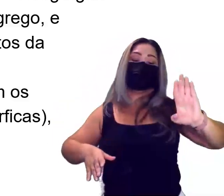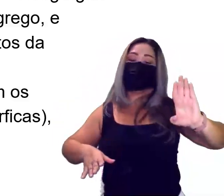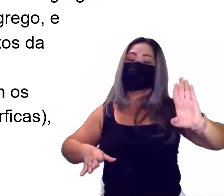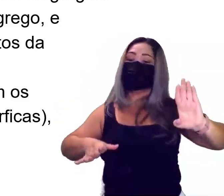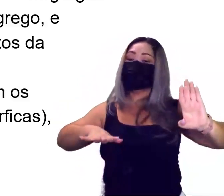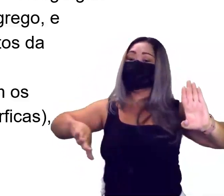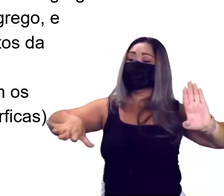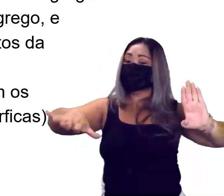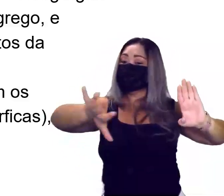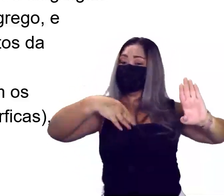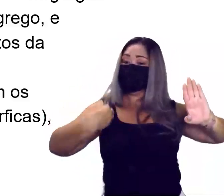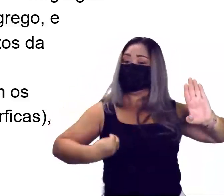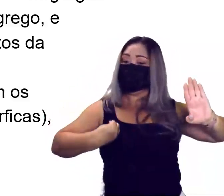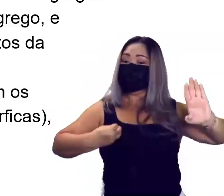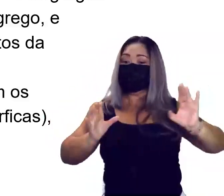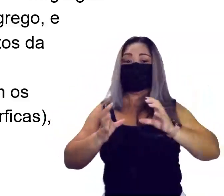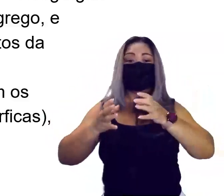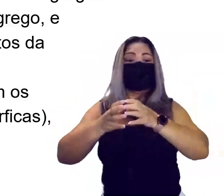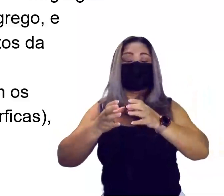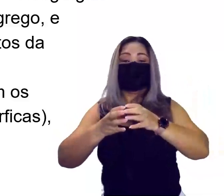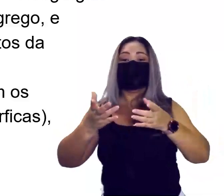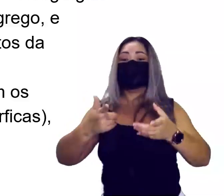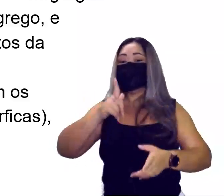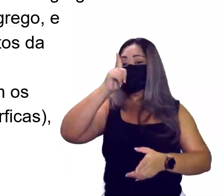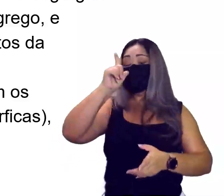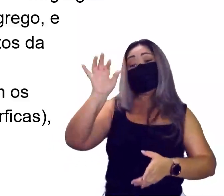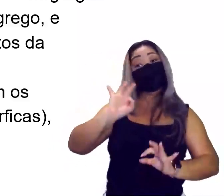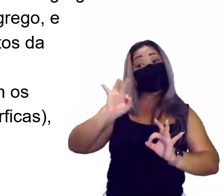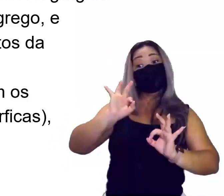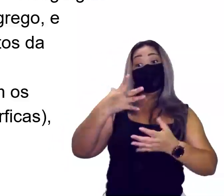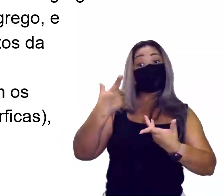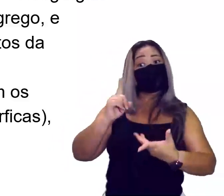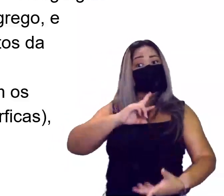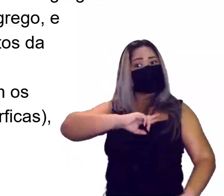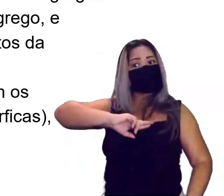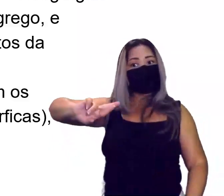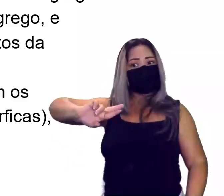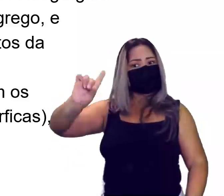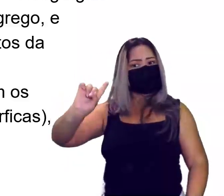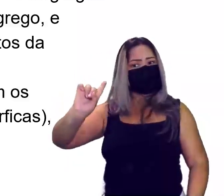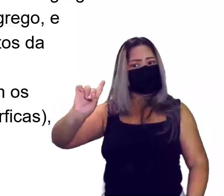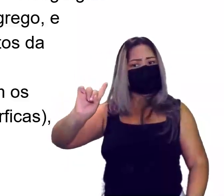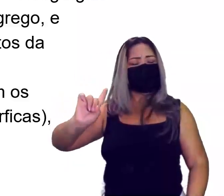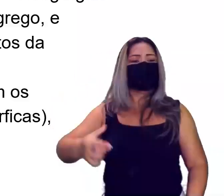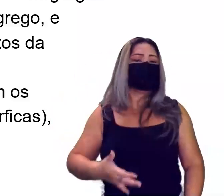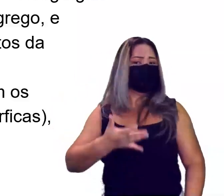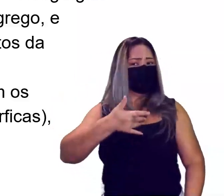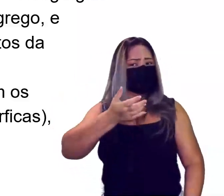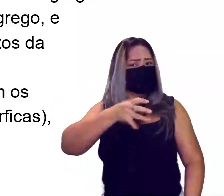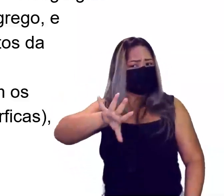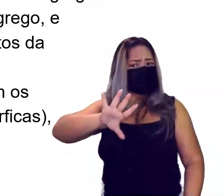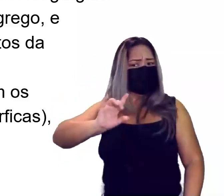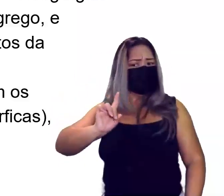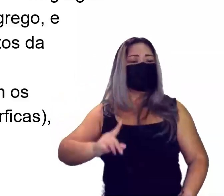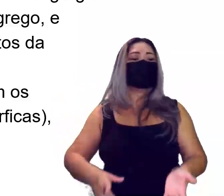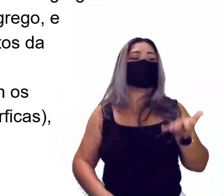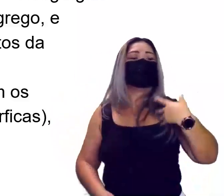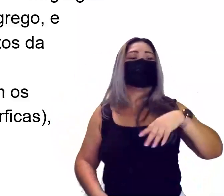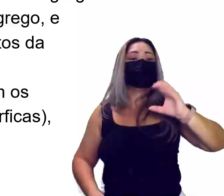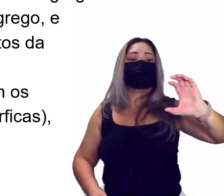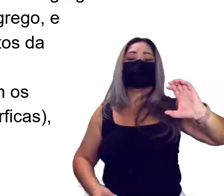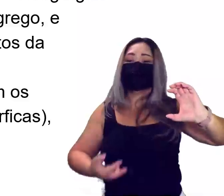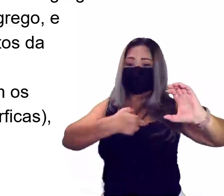na vida coletiva era comum que o grego não fosse religioso. Será? Não queria religião? Ou